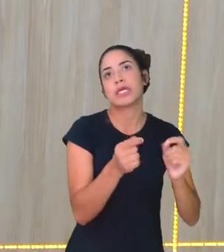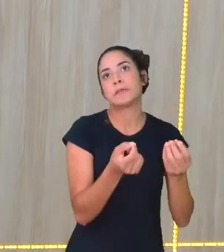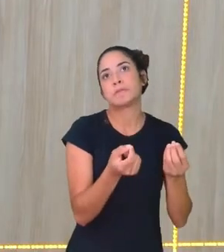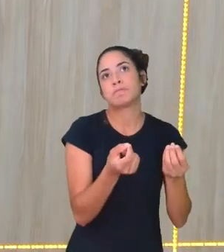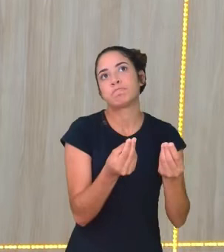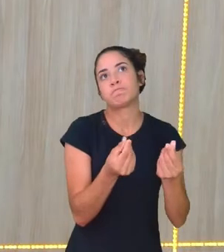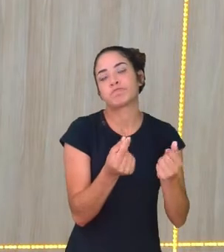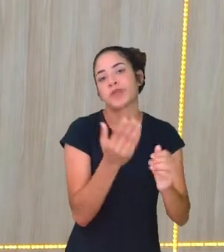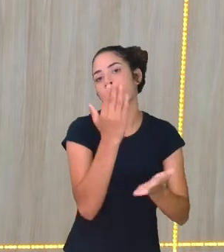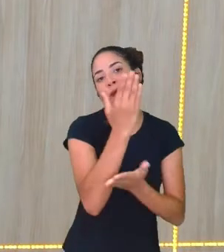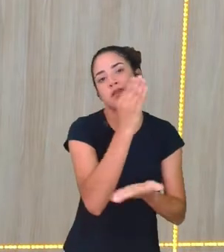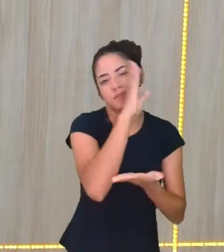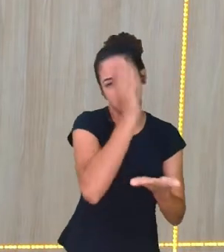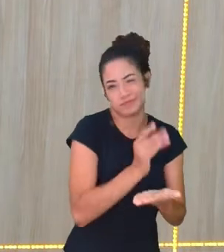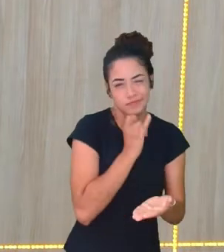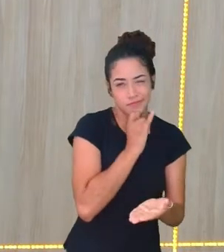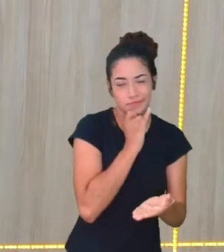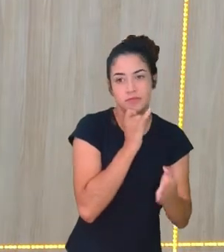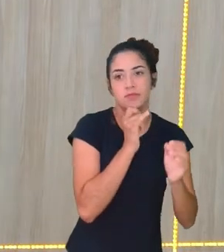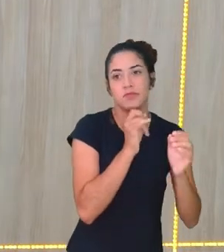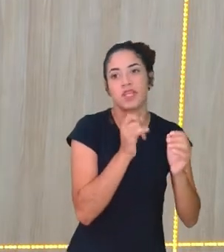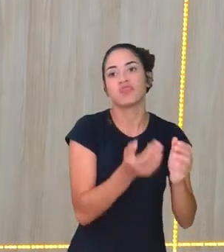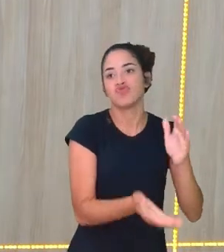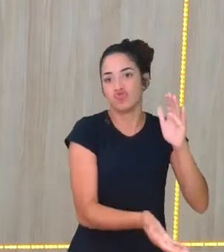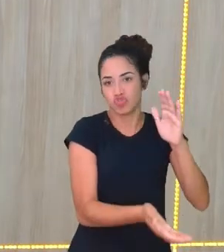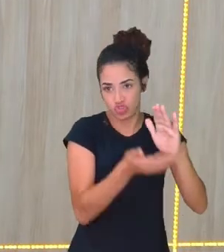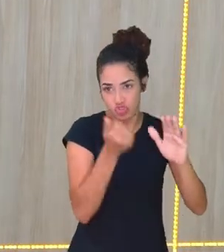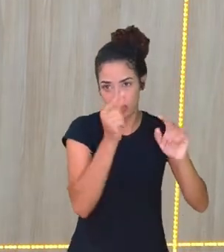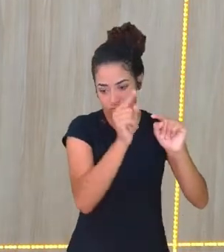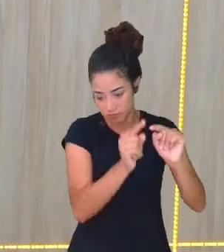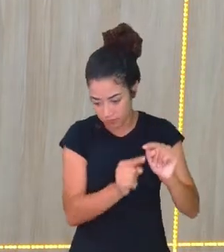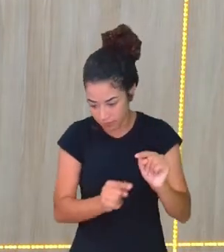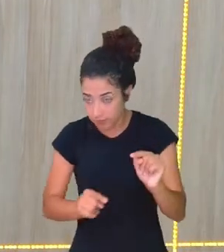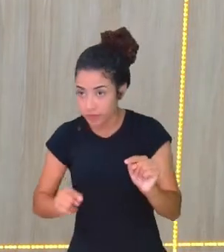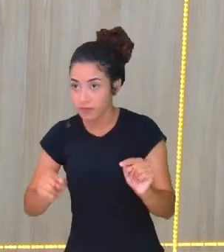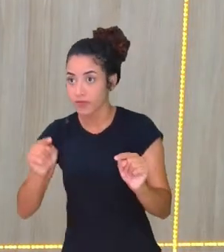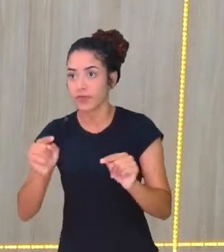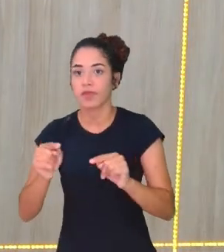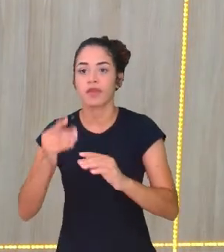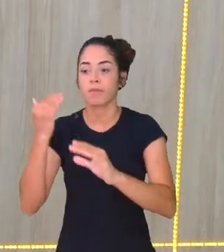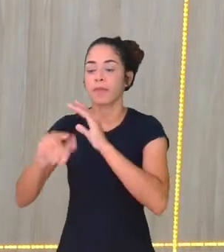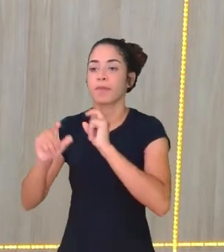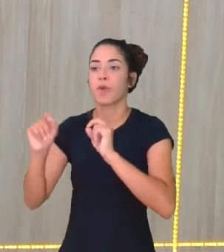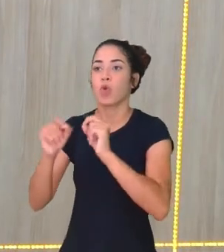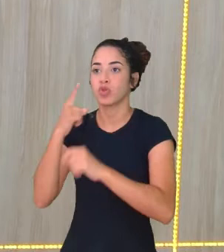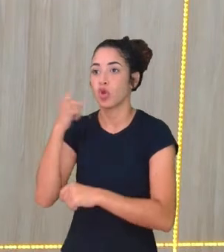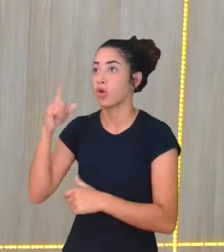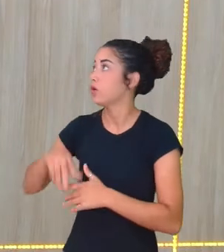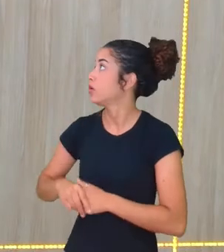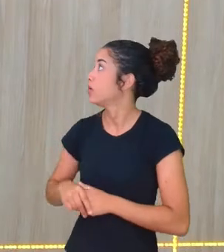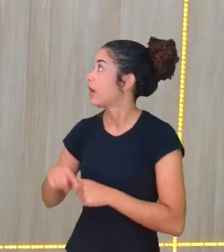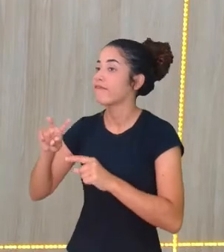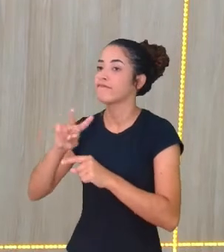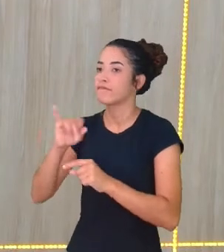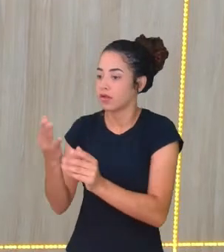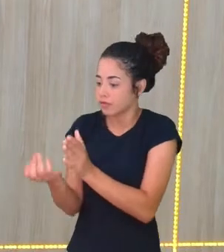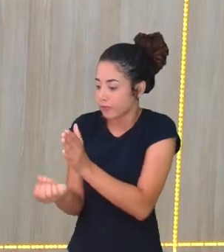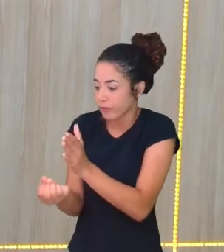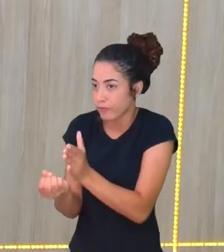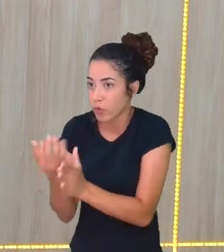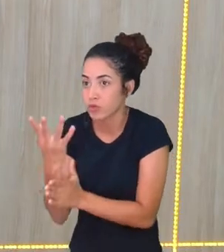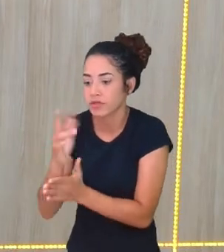gente falou ali a madeira de pau-brasil então ele retiram a madeira do Brasil mandam para Metrópole que vai produzir